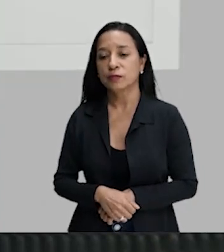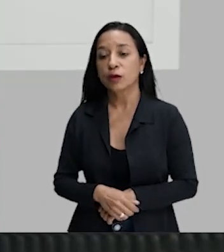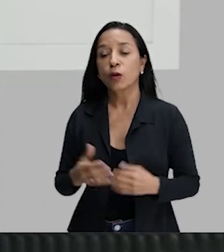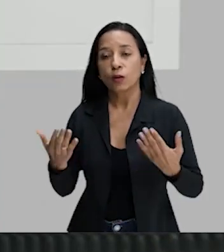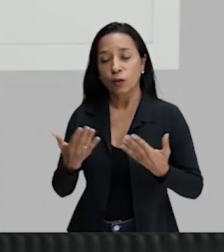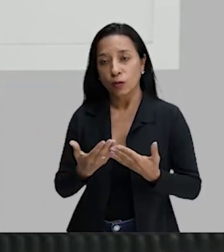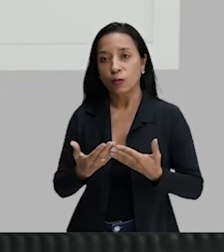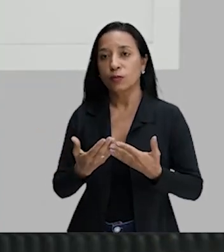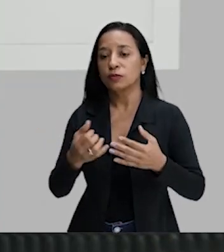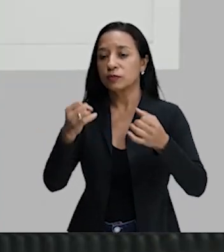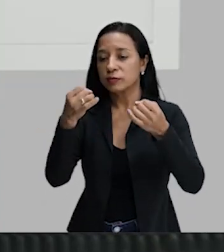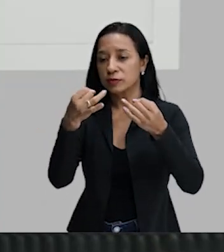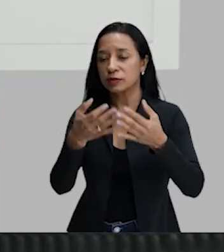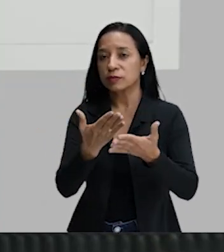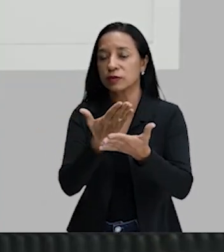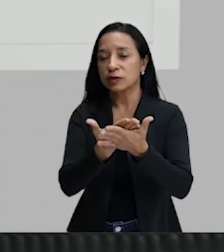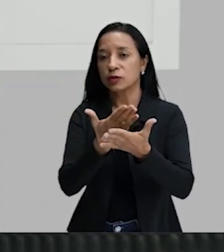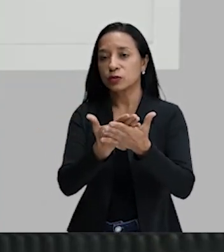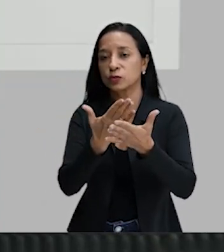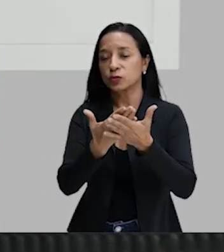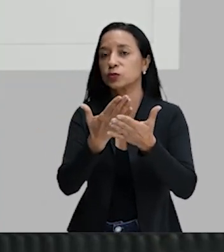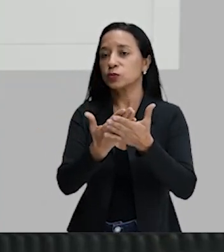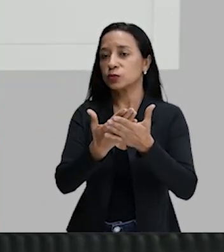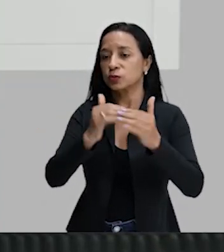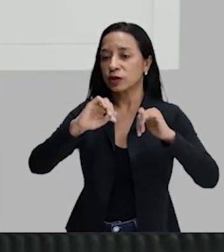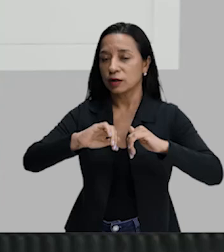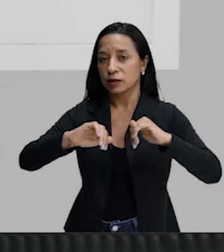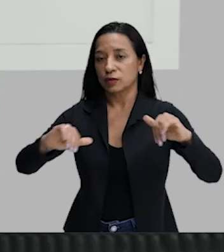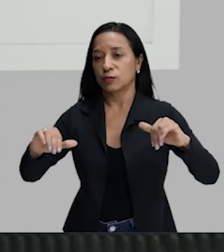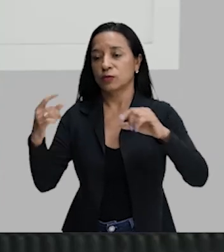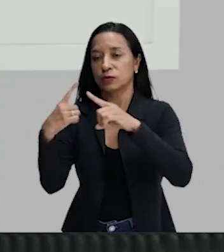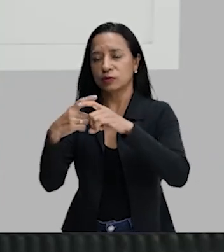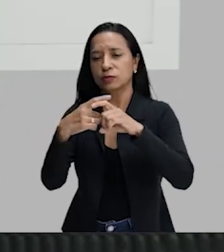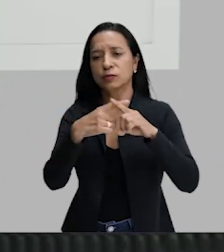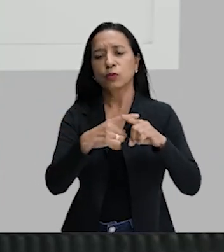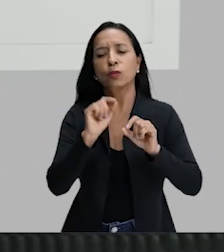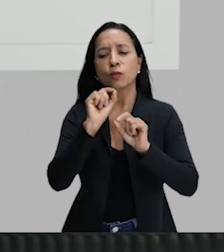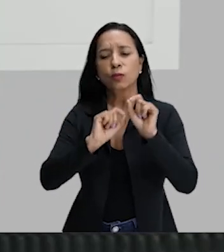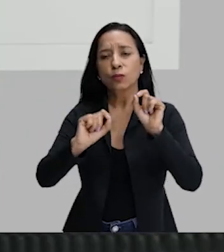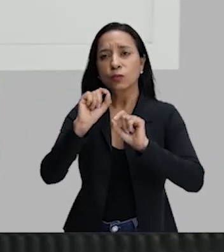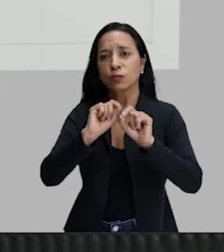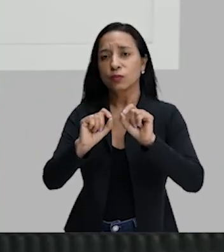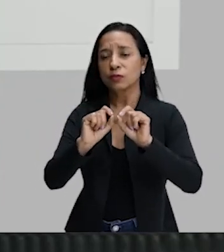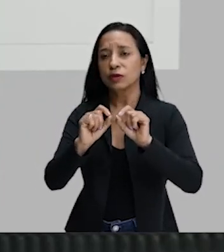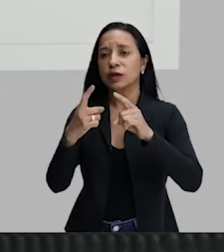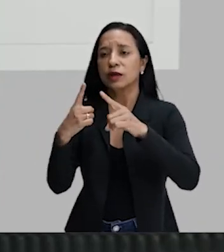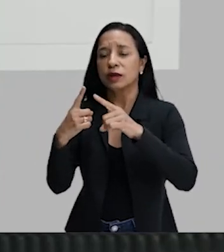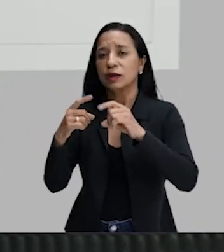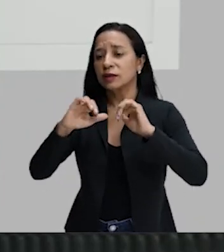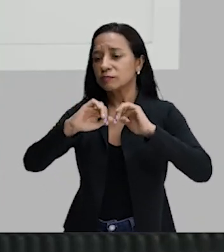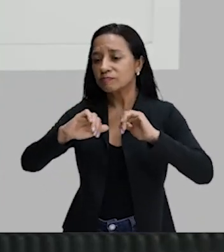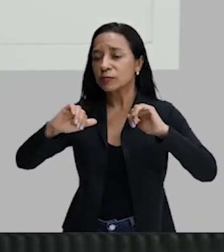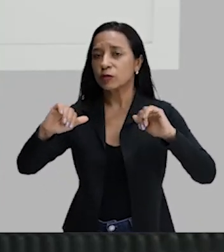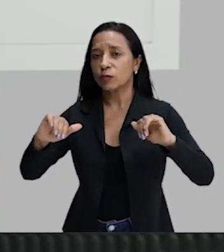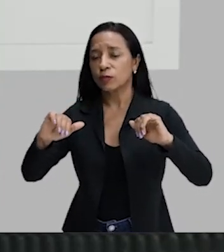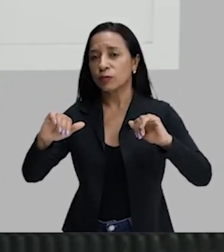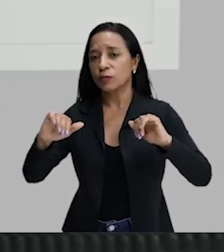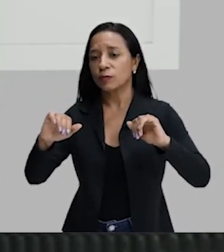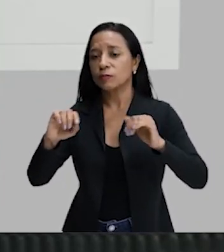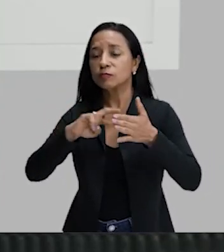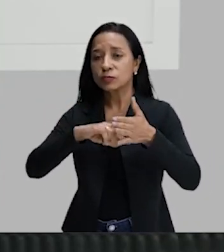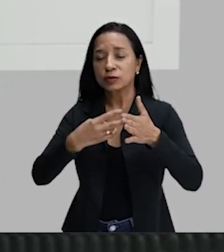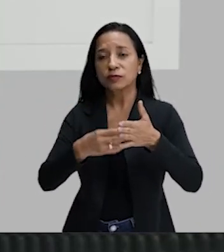né? Decompor um polinômio. O que é decompor? Decompor, galera, é você escrever um